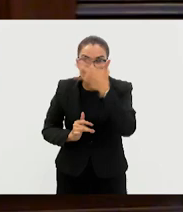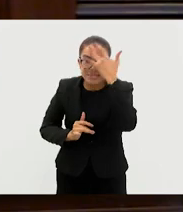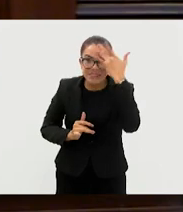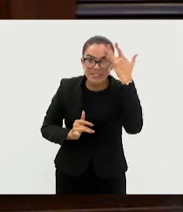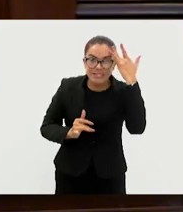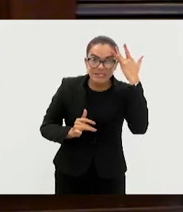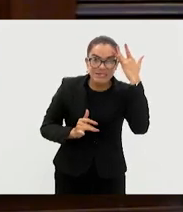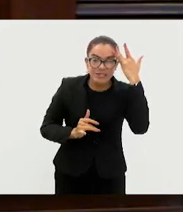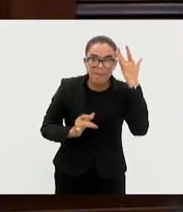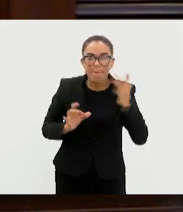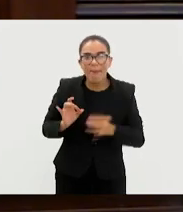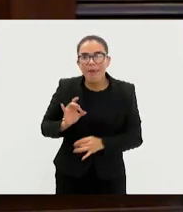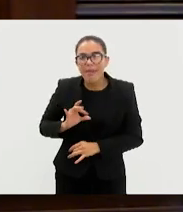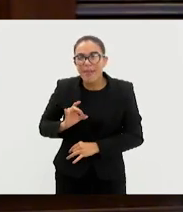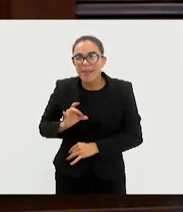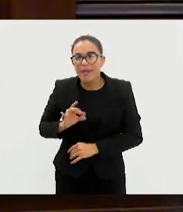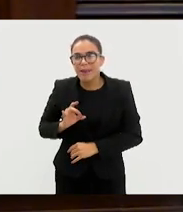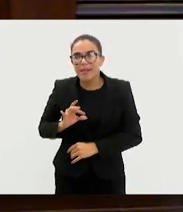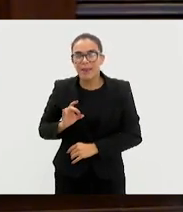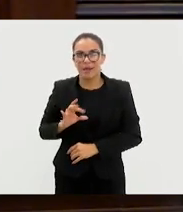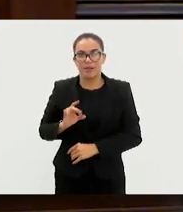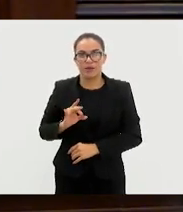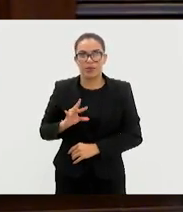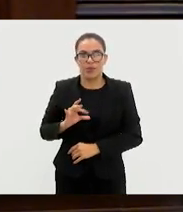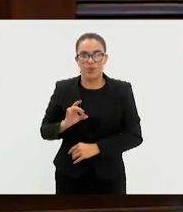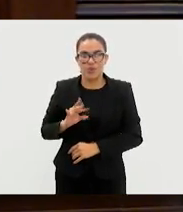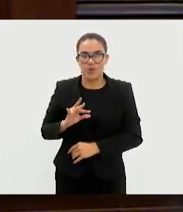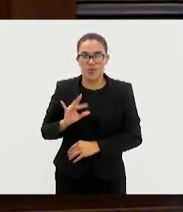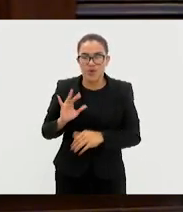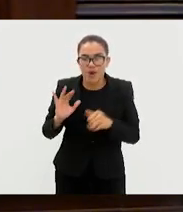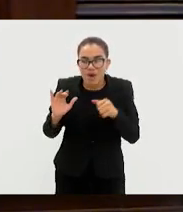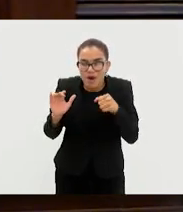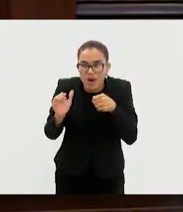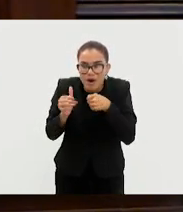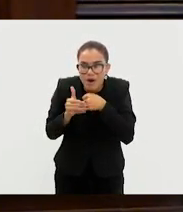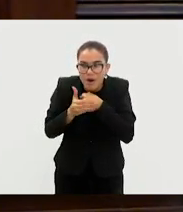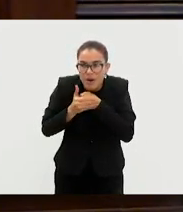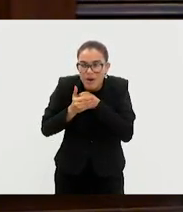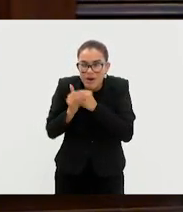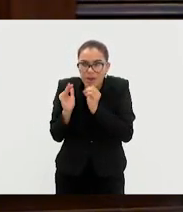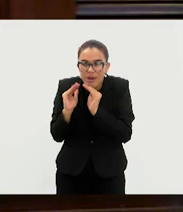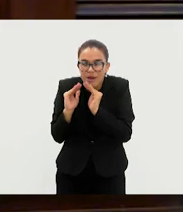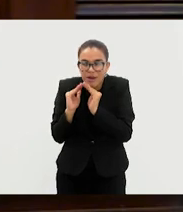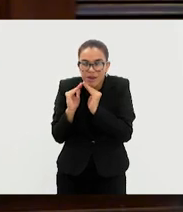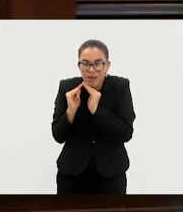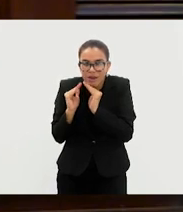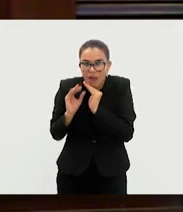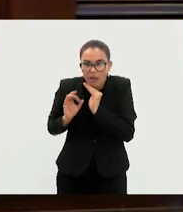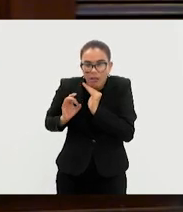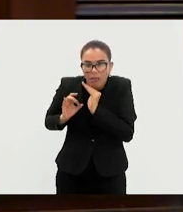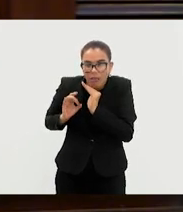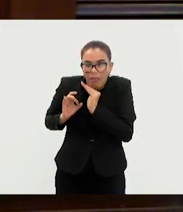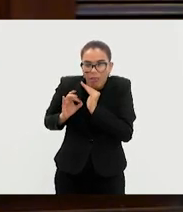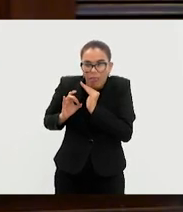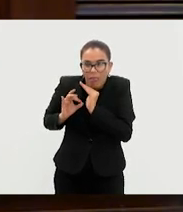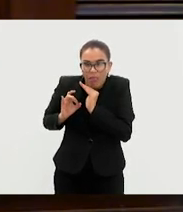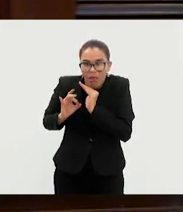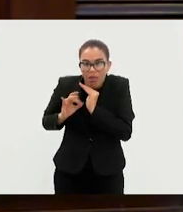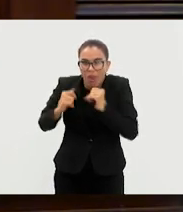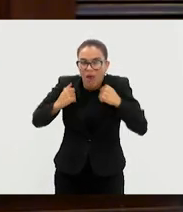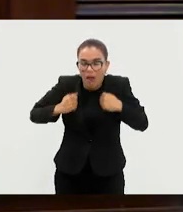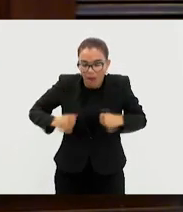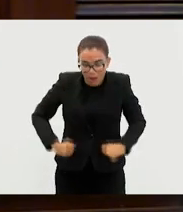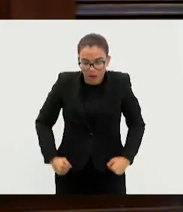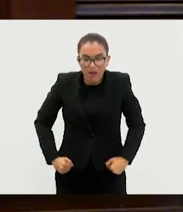o medo que as fizeram ficar recolhidas em casa, aguardarem suas camisas verde ou amarela.